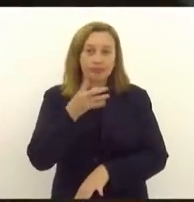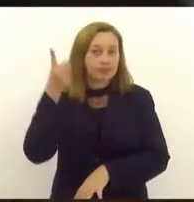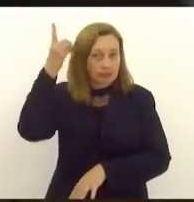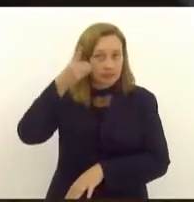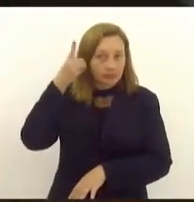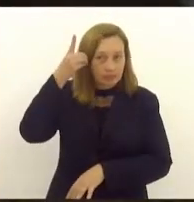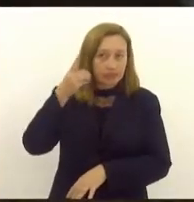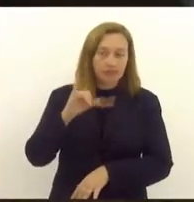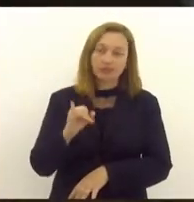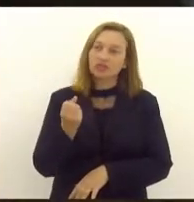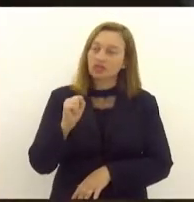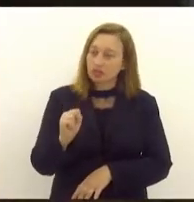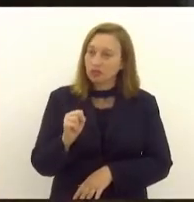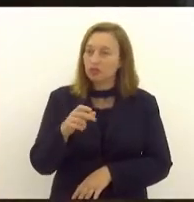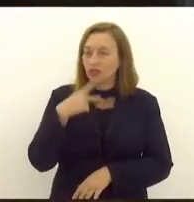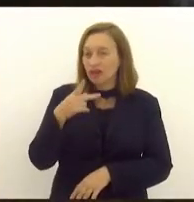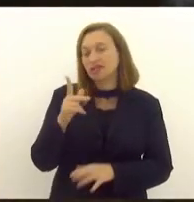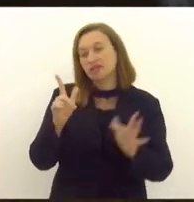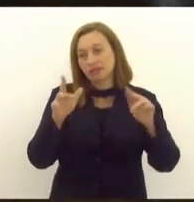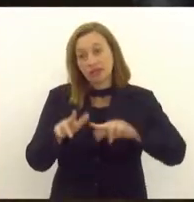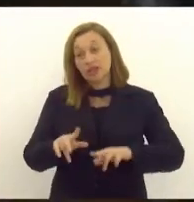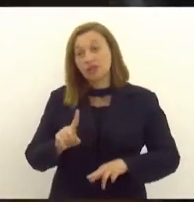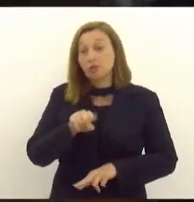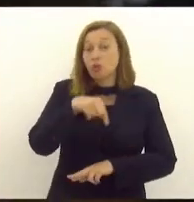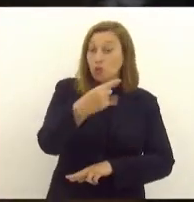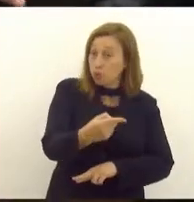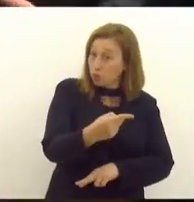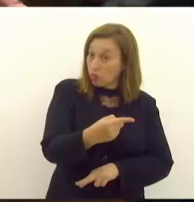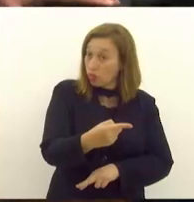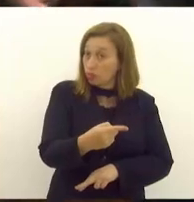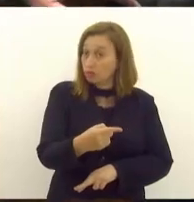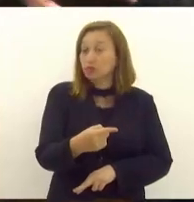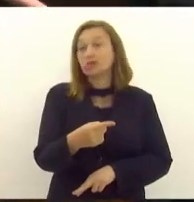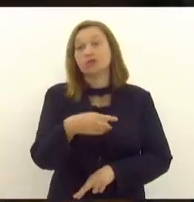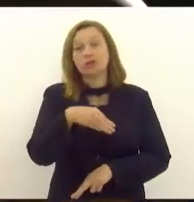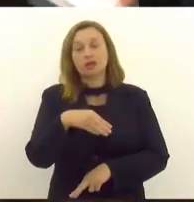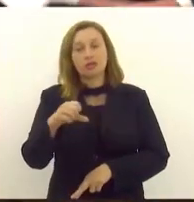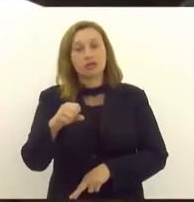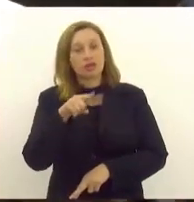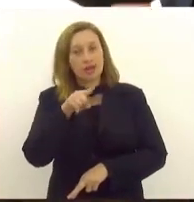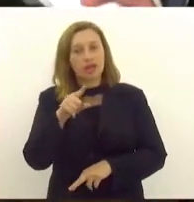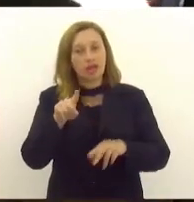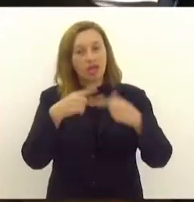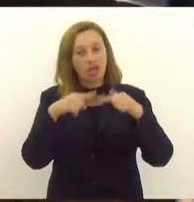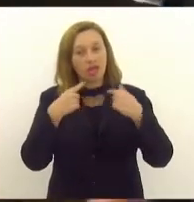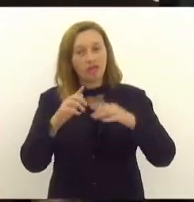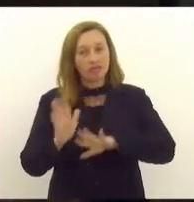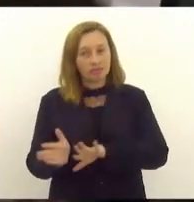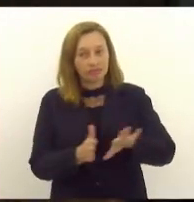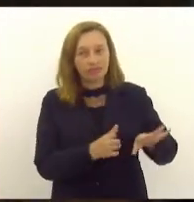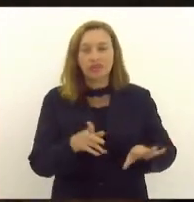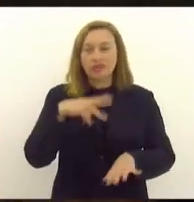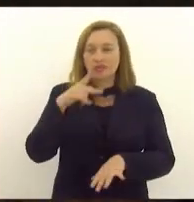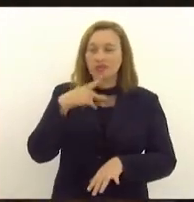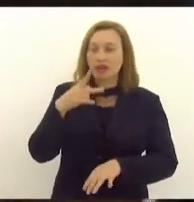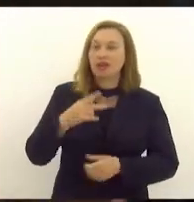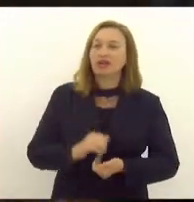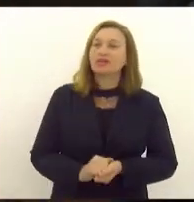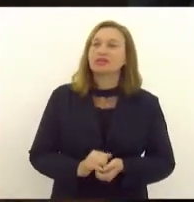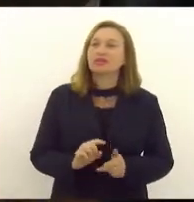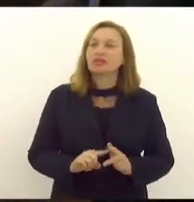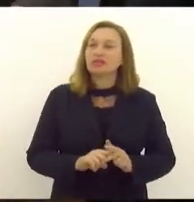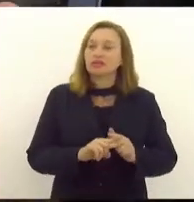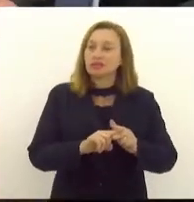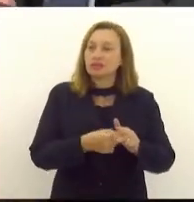deputado Serginho agora vou falar uma coisa diferente que o outro gerou uns memes que ele tá reclamando para mim vou falar da recuperação da